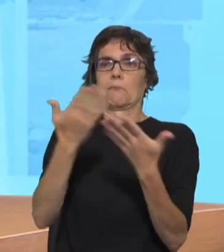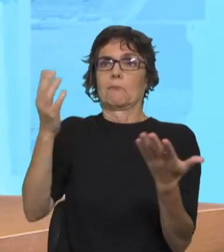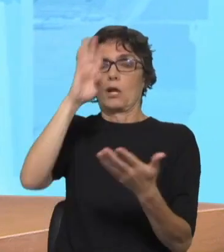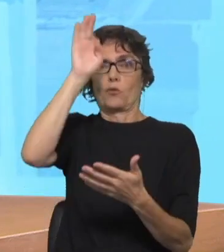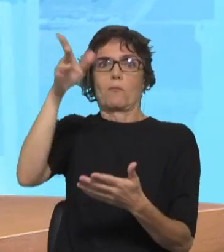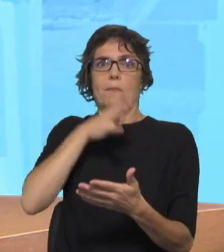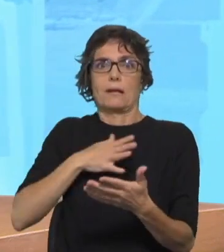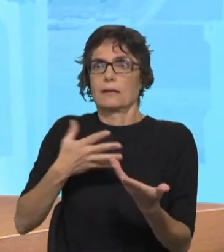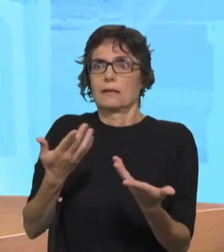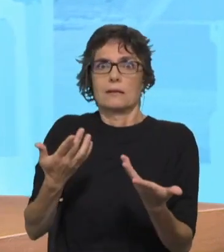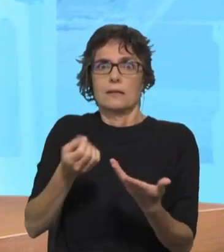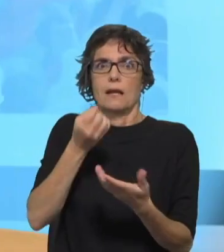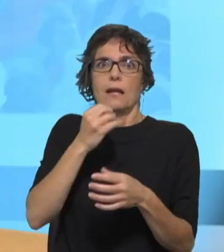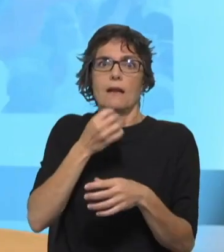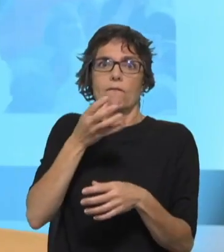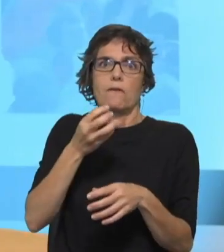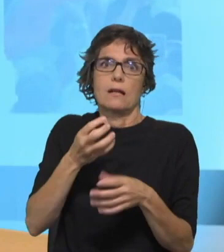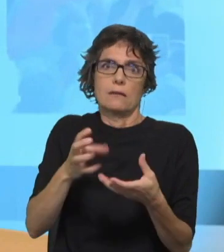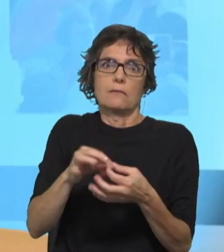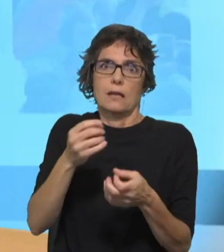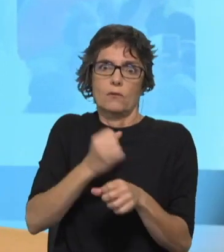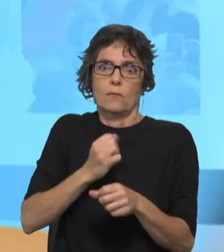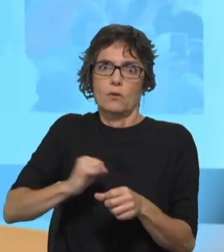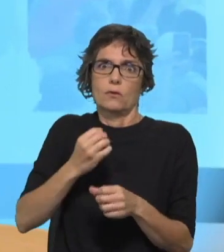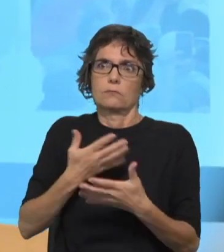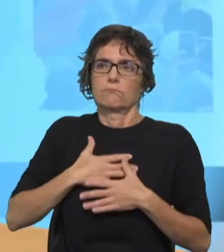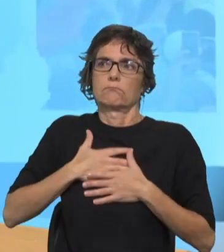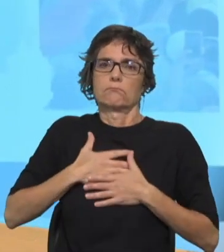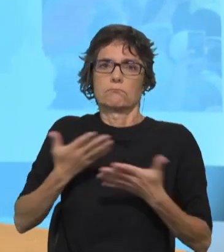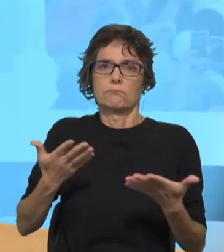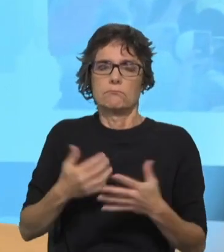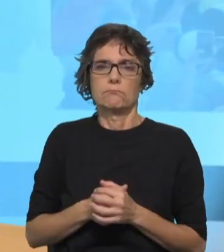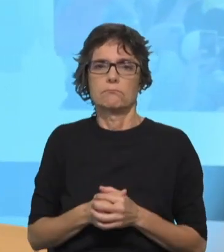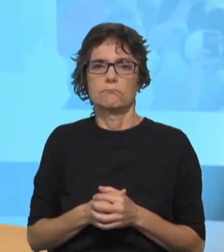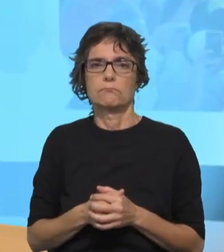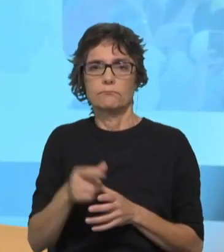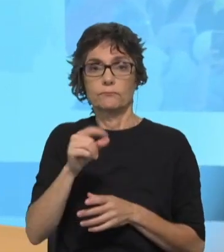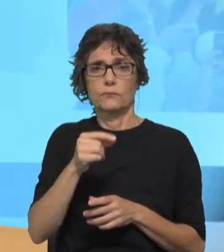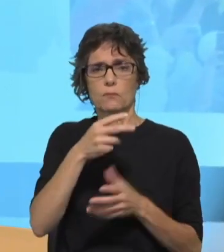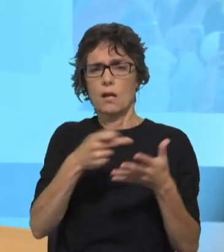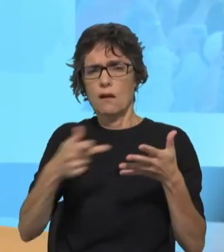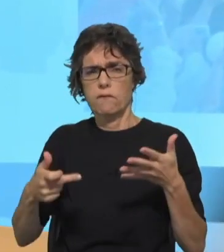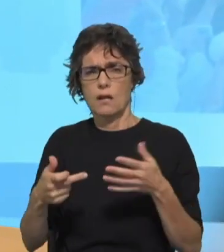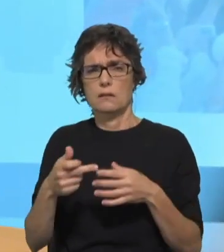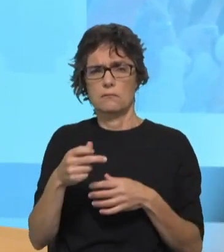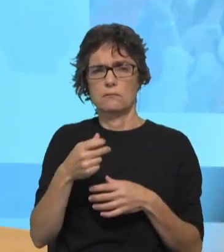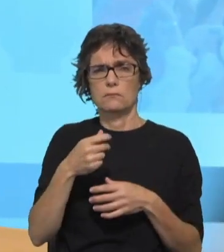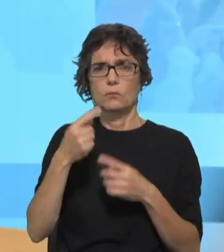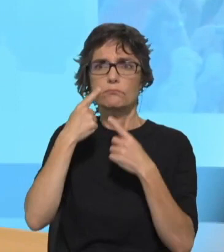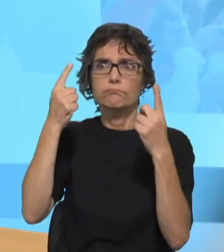o próprio Papa Francisco. E há, enfim, muitas frases, muitos apelos ditos pelo próprio